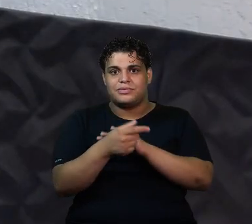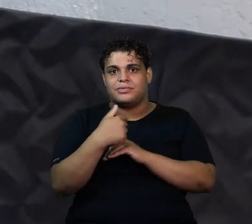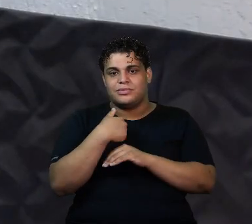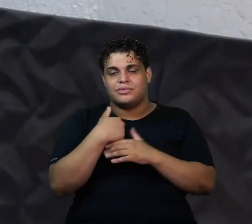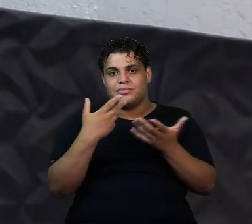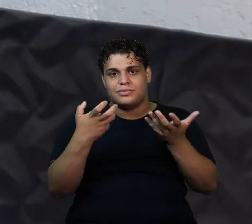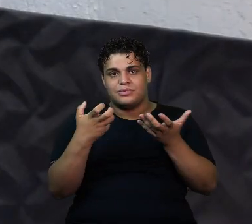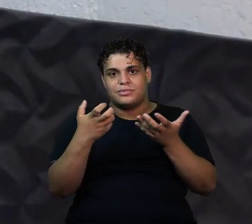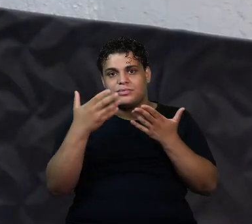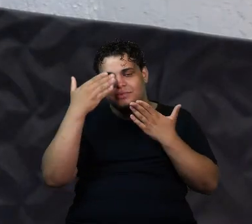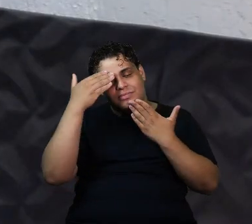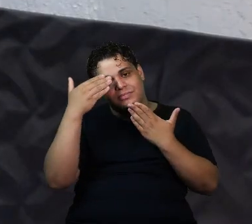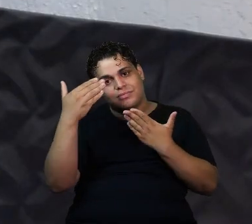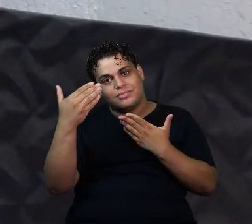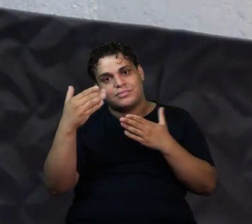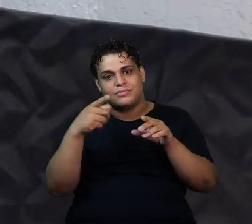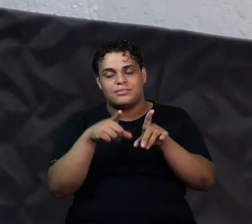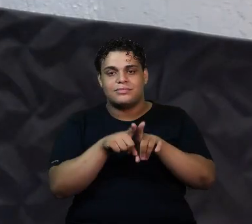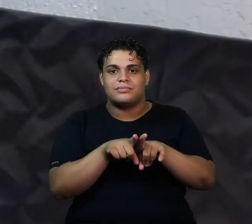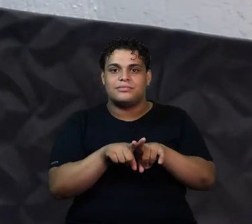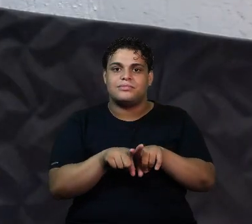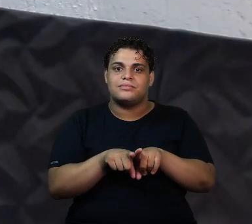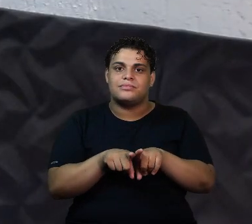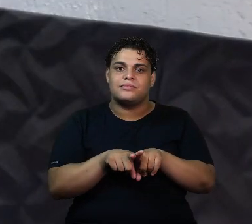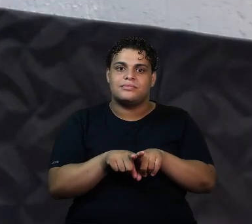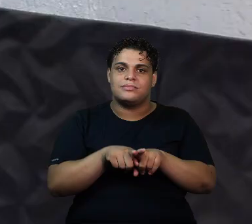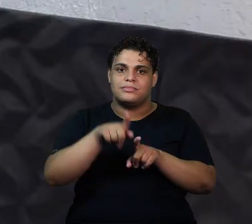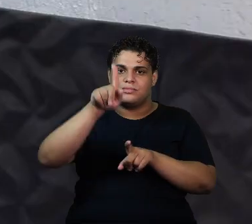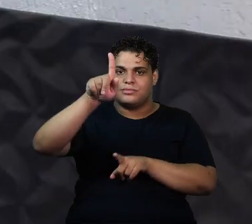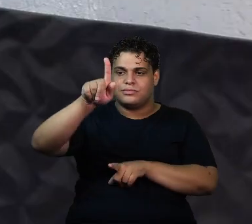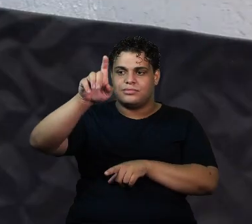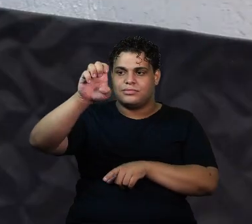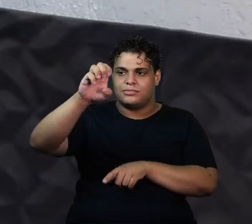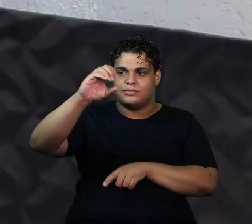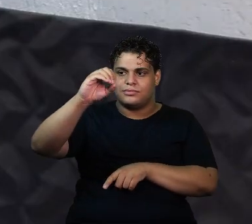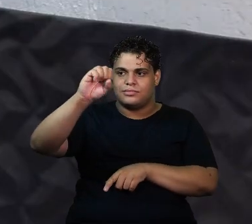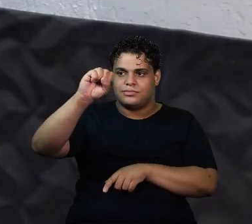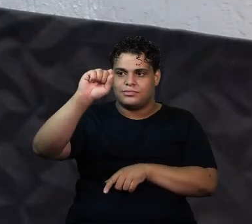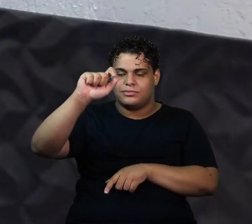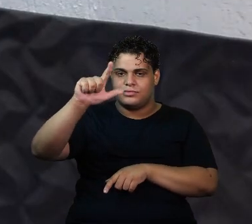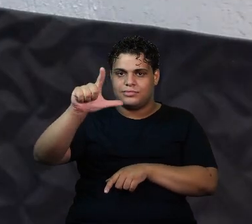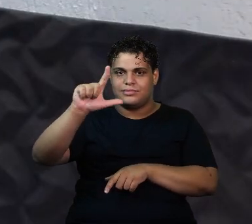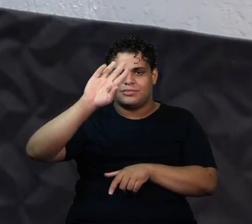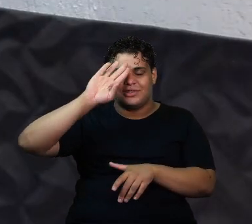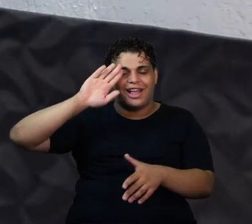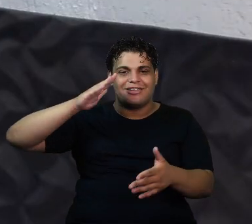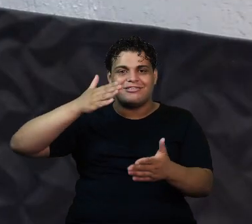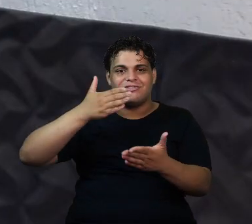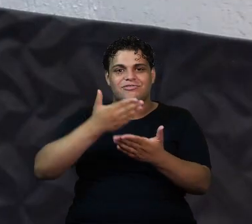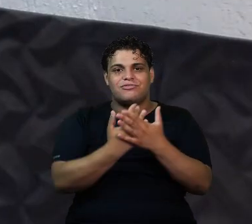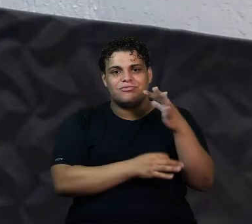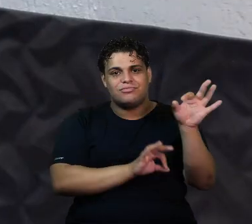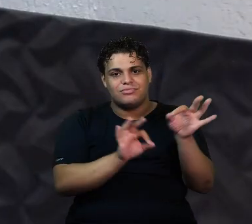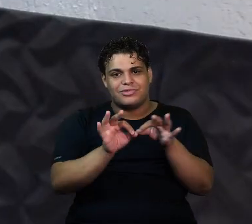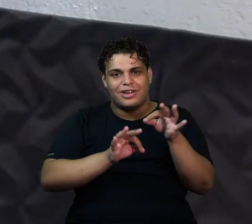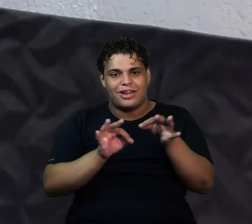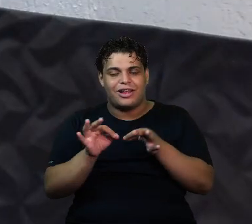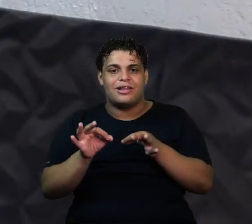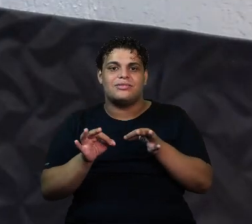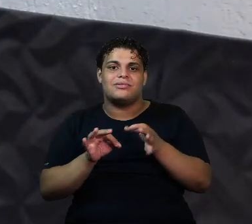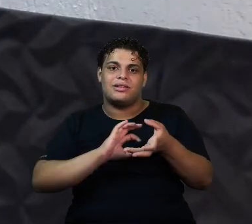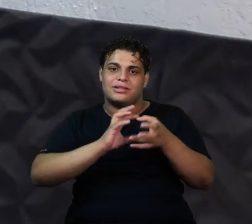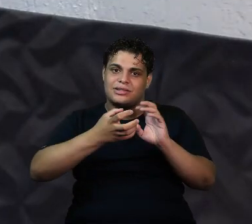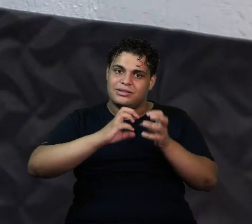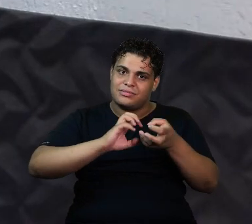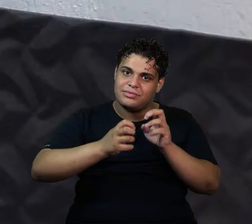queria agradecer muito também a Geosol, né, que acreditou muito no nosso projeto, a CBMM, que